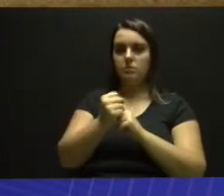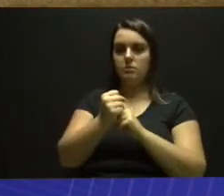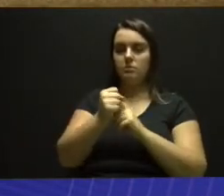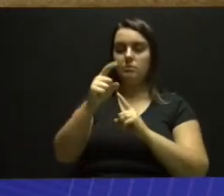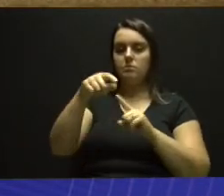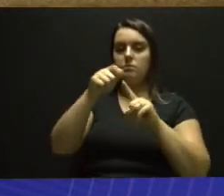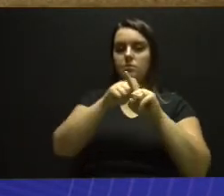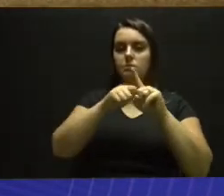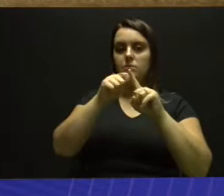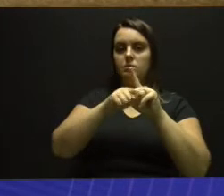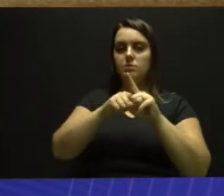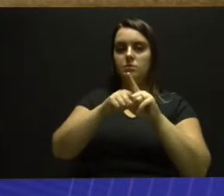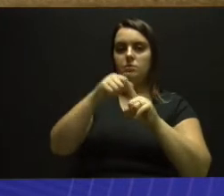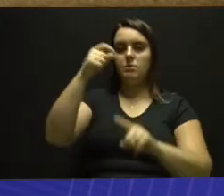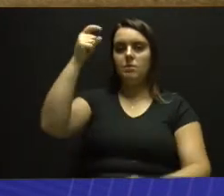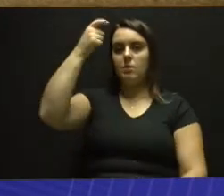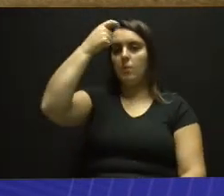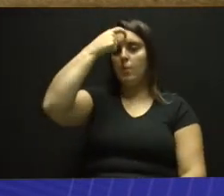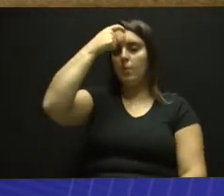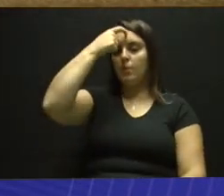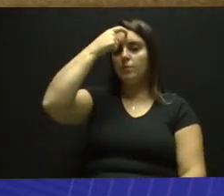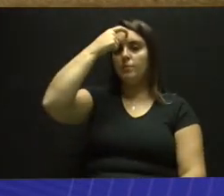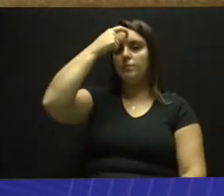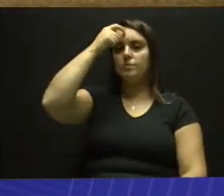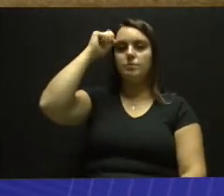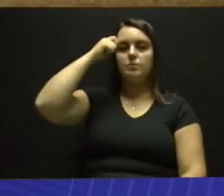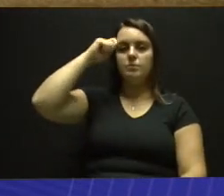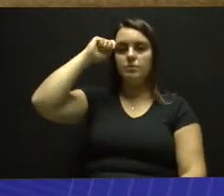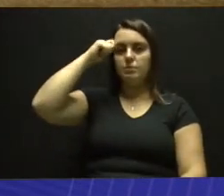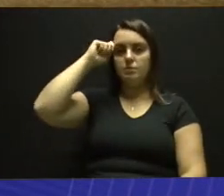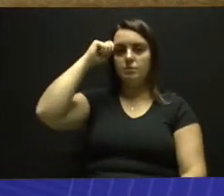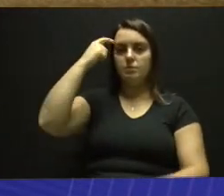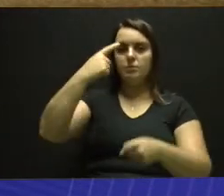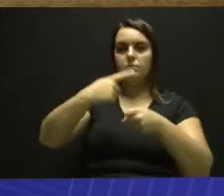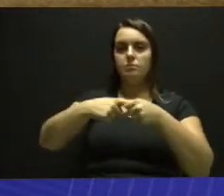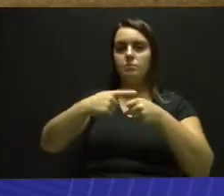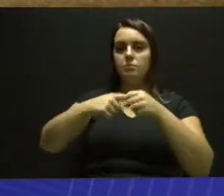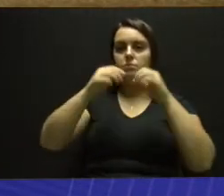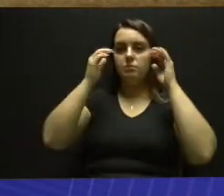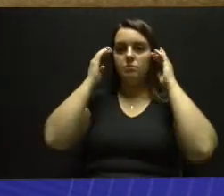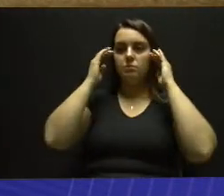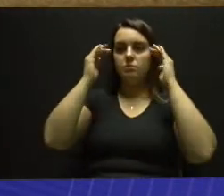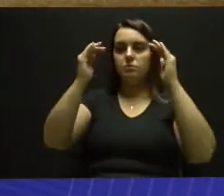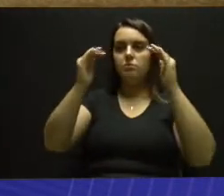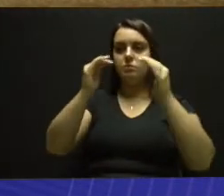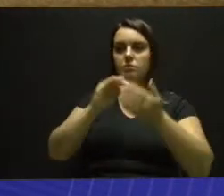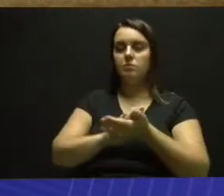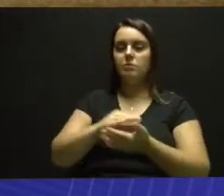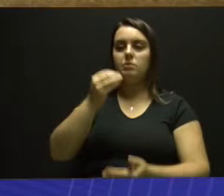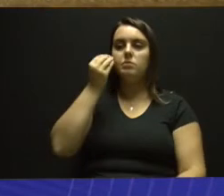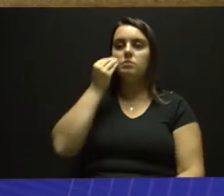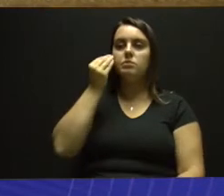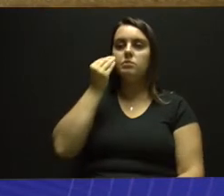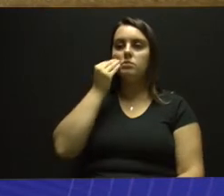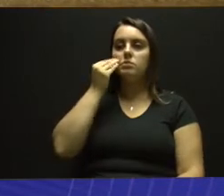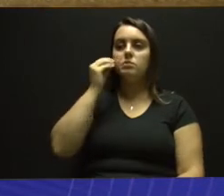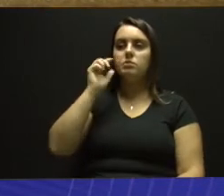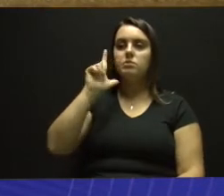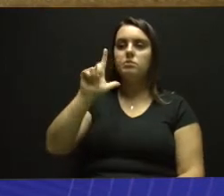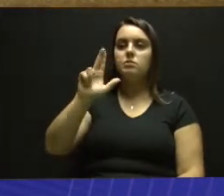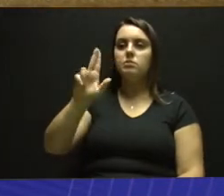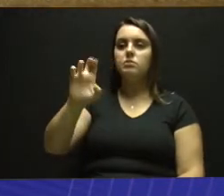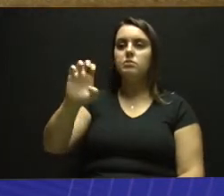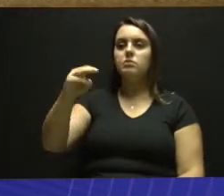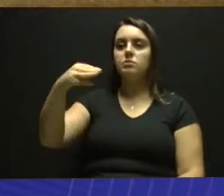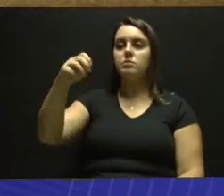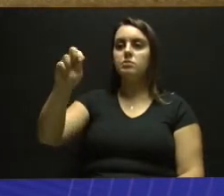mês da consciência negra nosso município nós o município tem um privilégio de contar com a experiência de lula e mar com